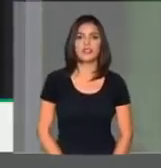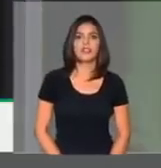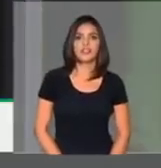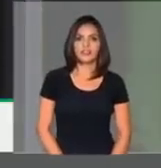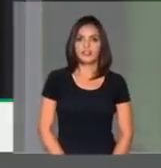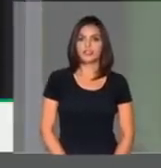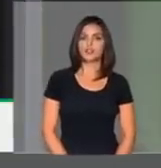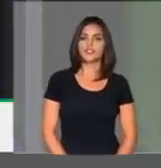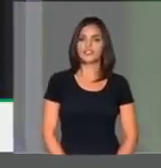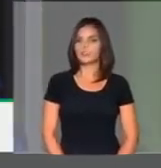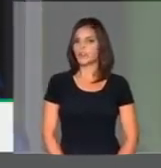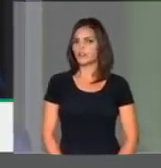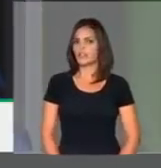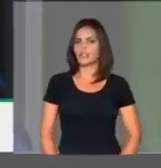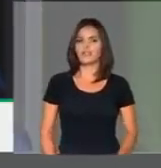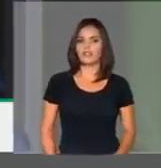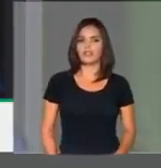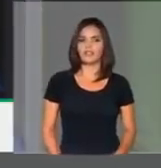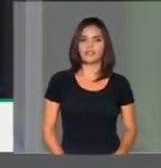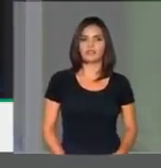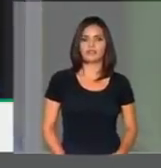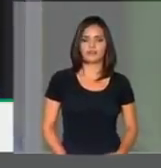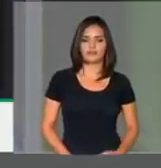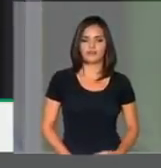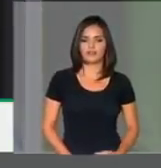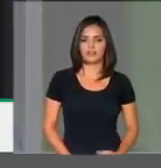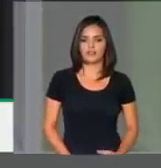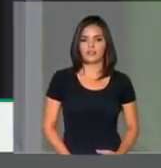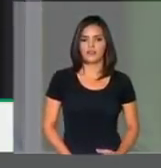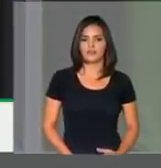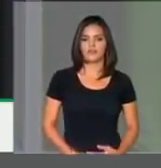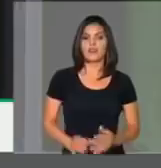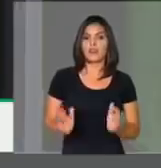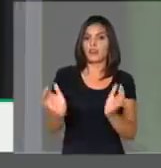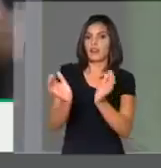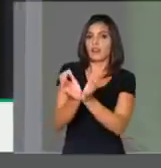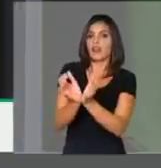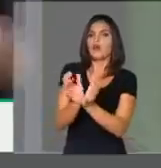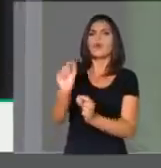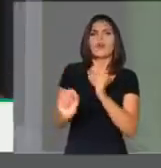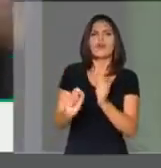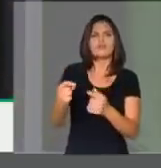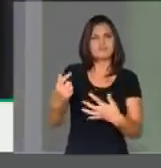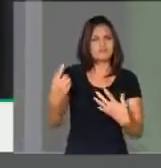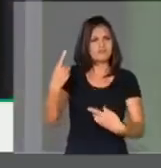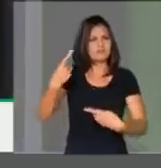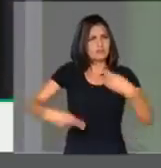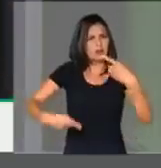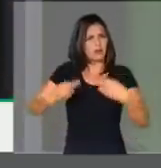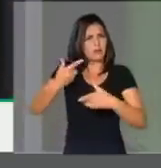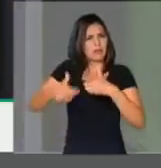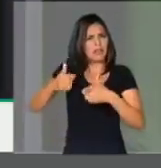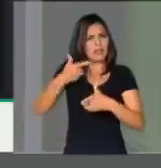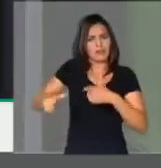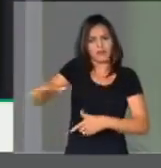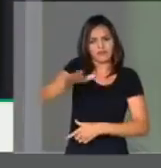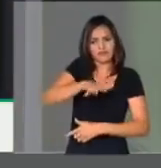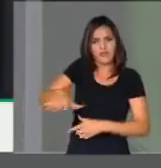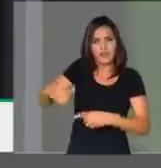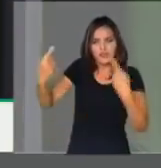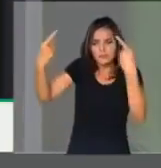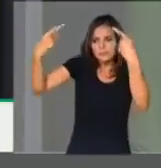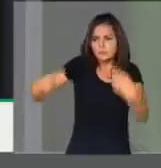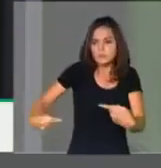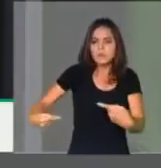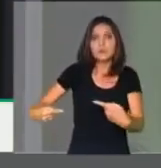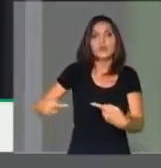Armadas brasileiras que não querem se meter num conflito regional com a Venezuela, que tem